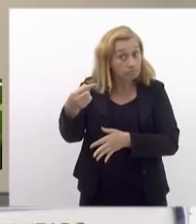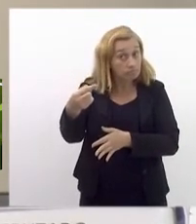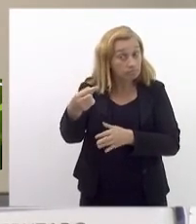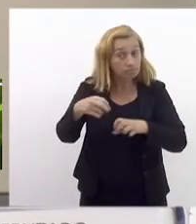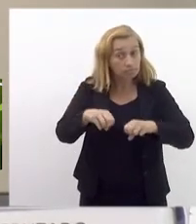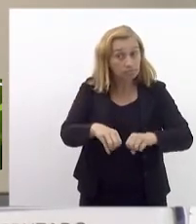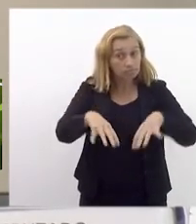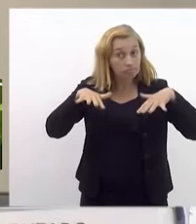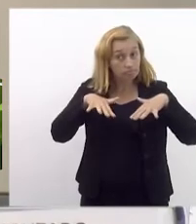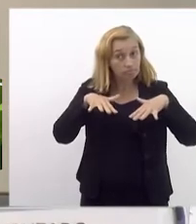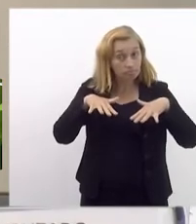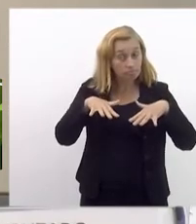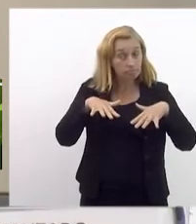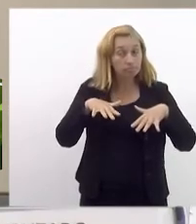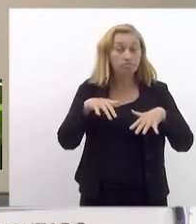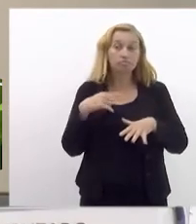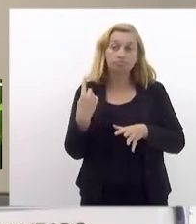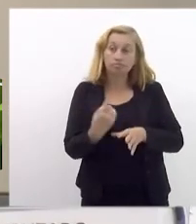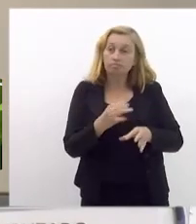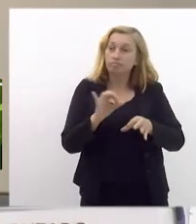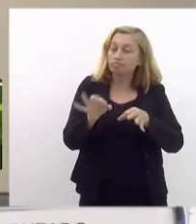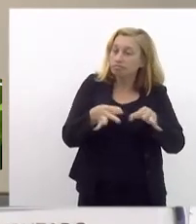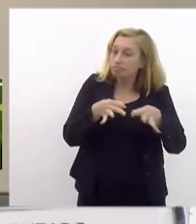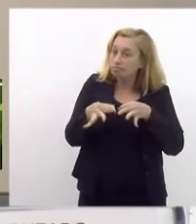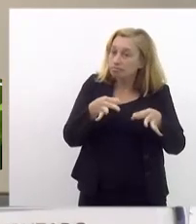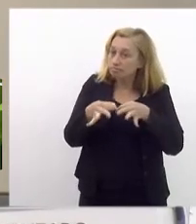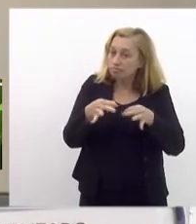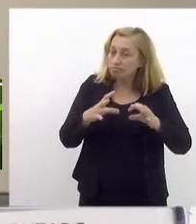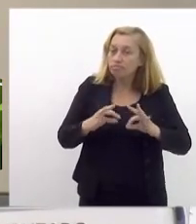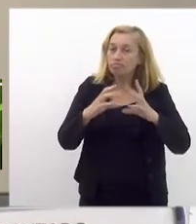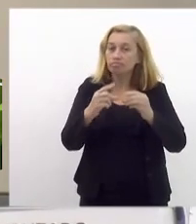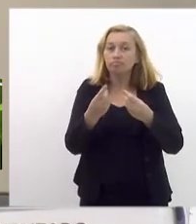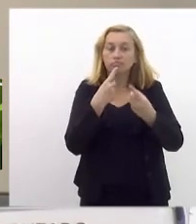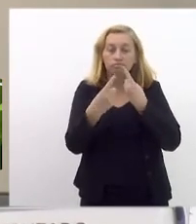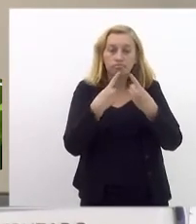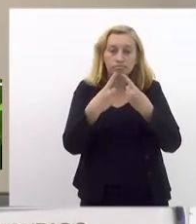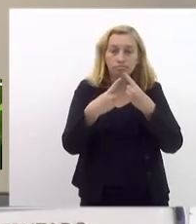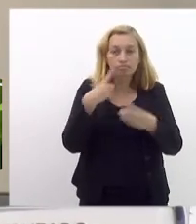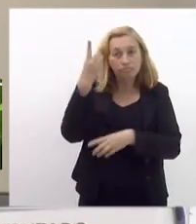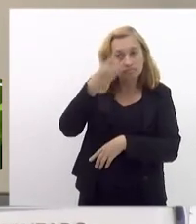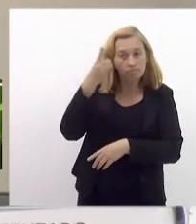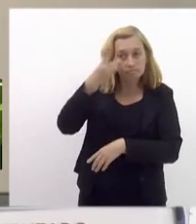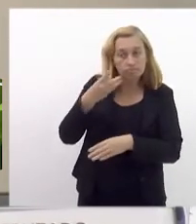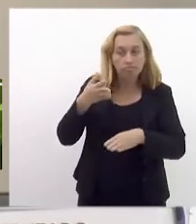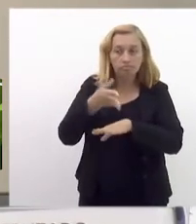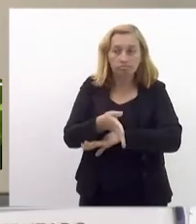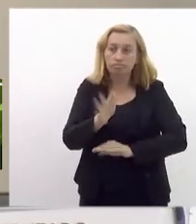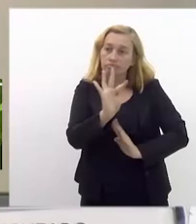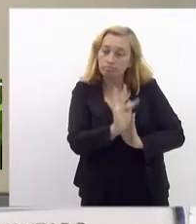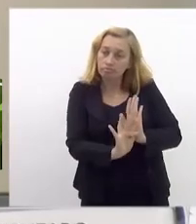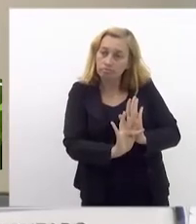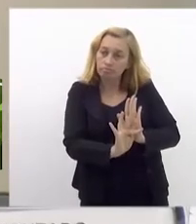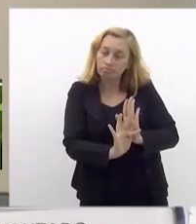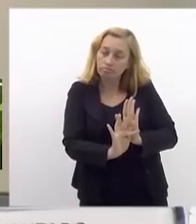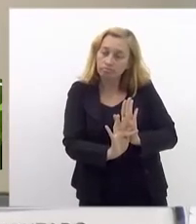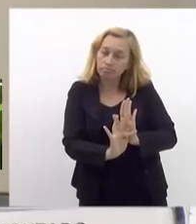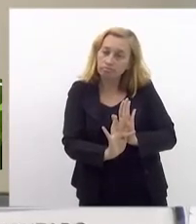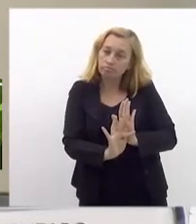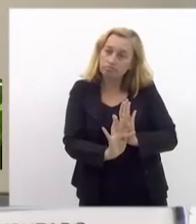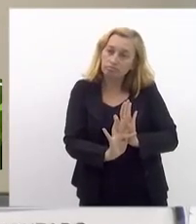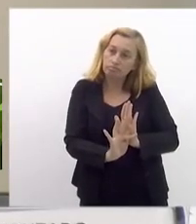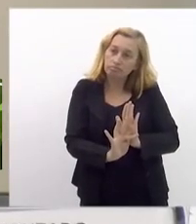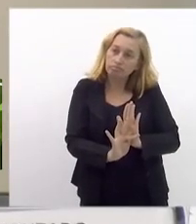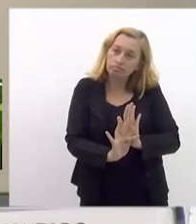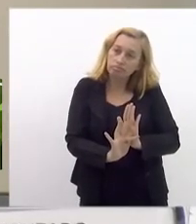plenário. É claro que a gente está criando o máximo de condições no diálogo com os deputados para que o texto, ao chegar ao plenário, seja o